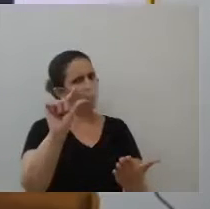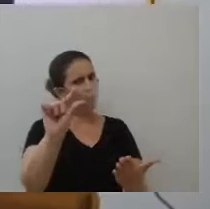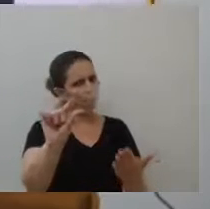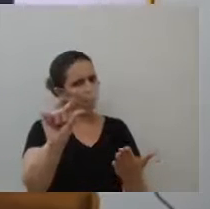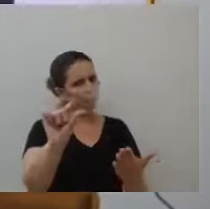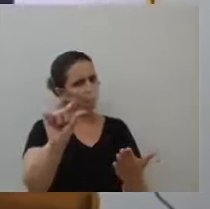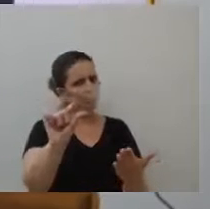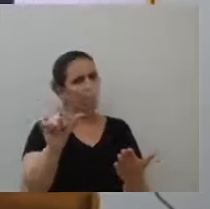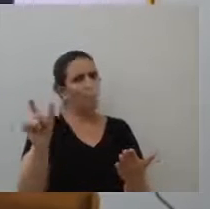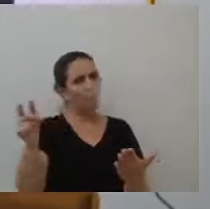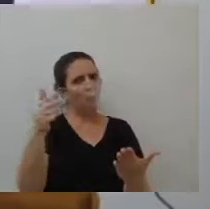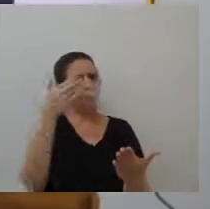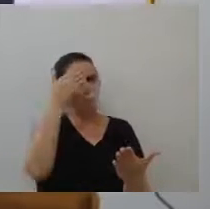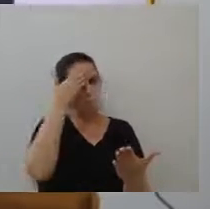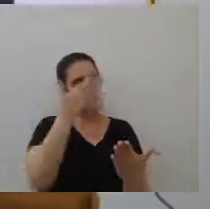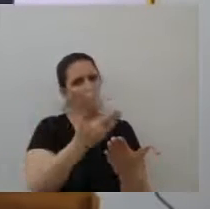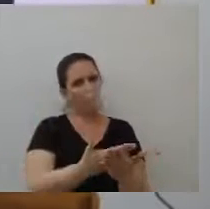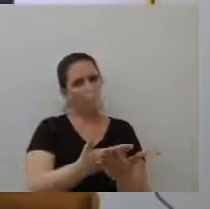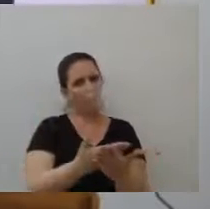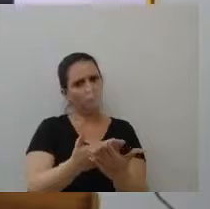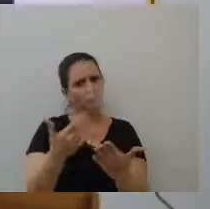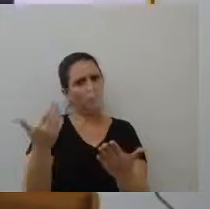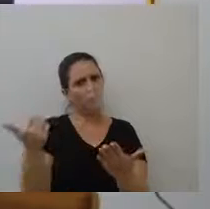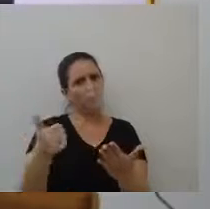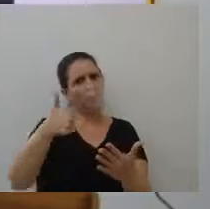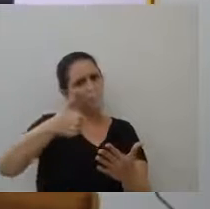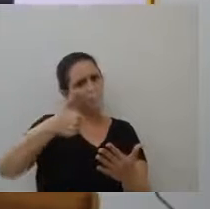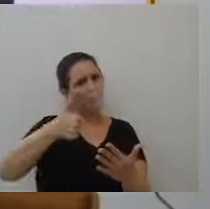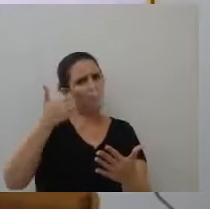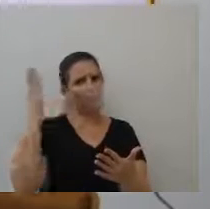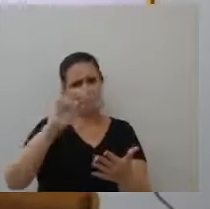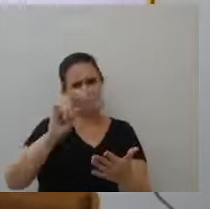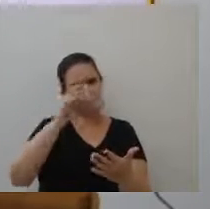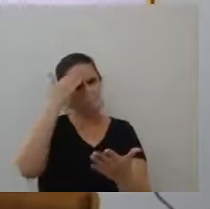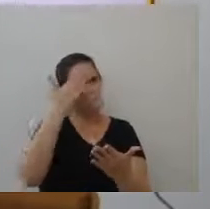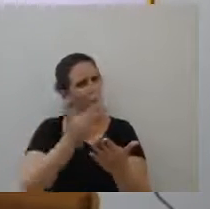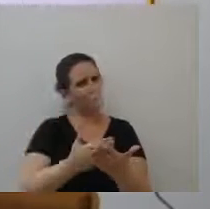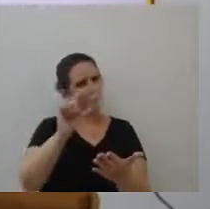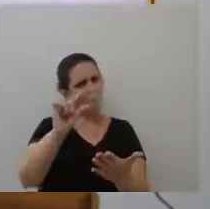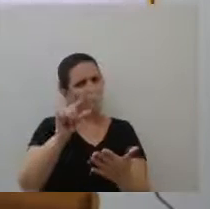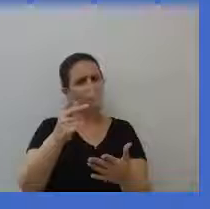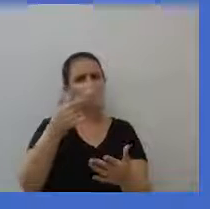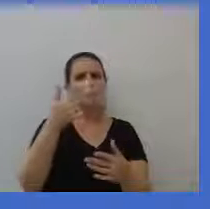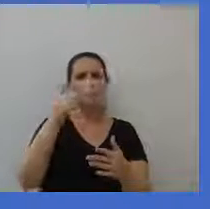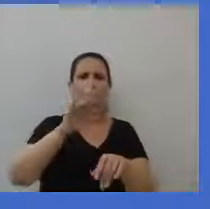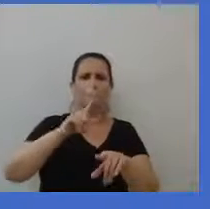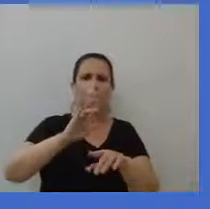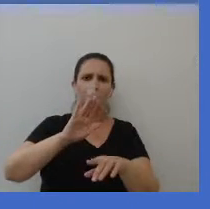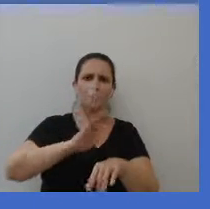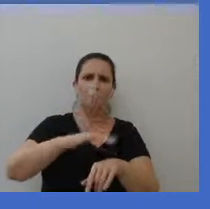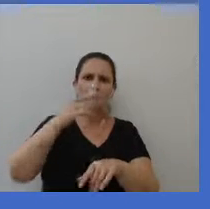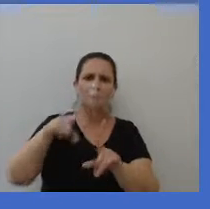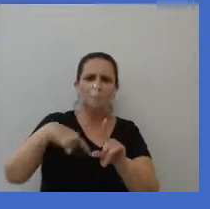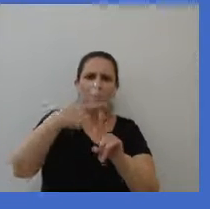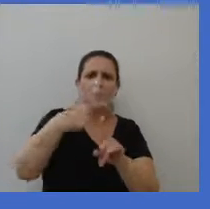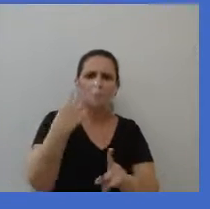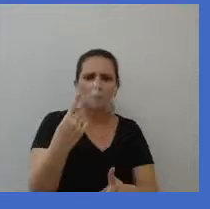bem coloquial, não existe formalidade. Gente, isso é a floresta amazônica.